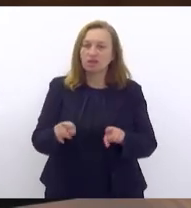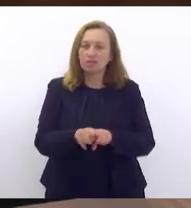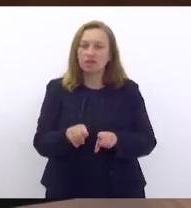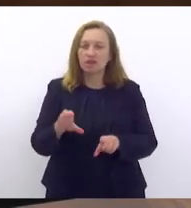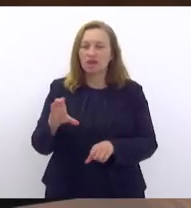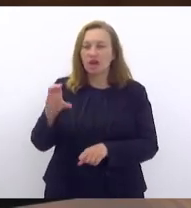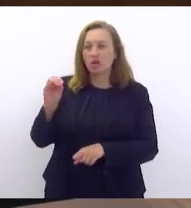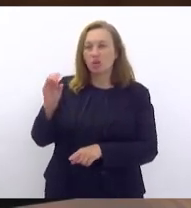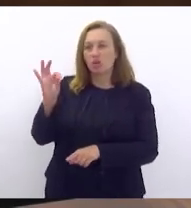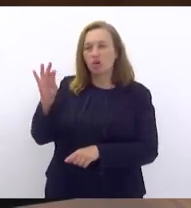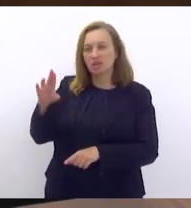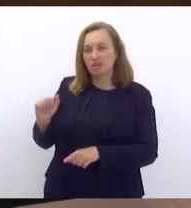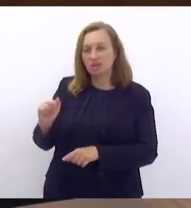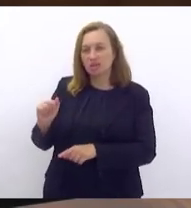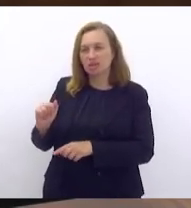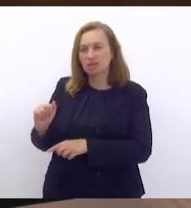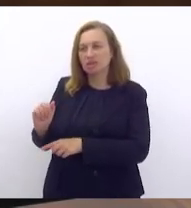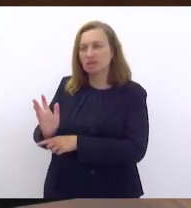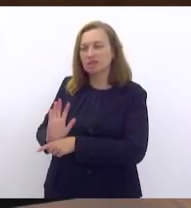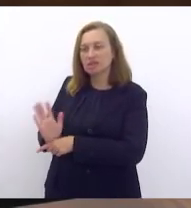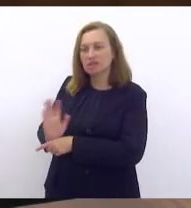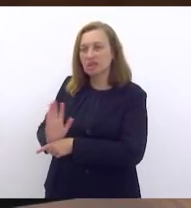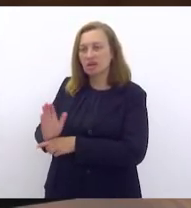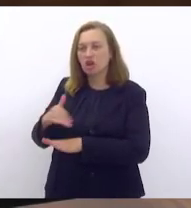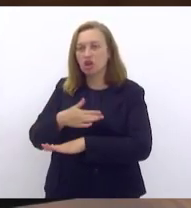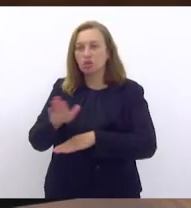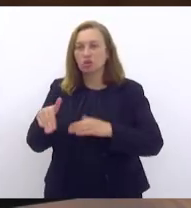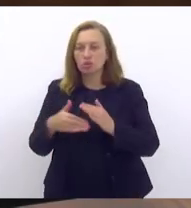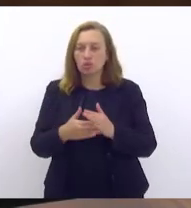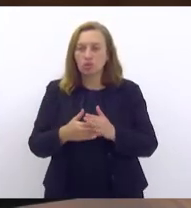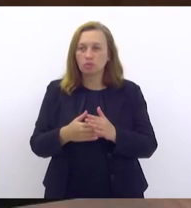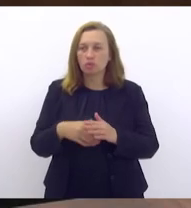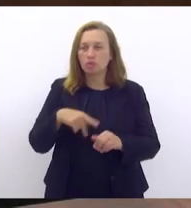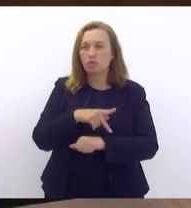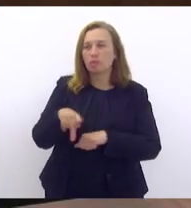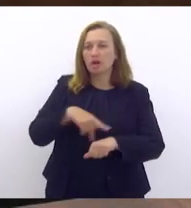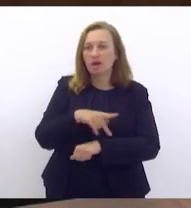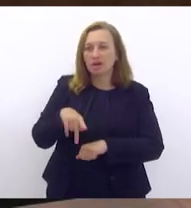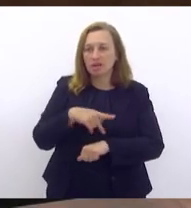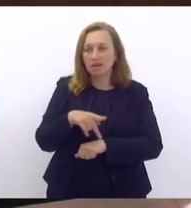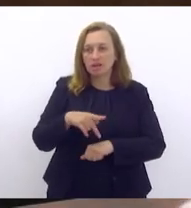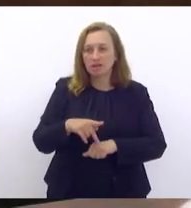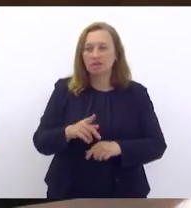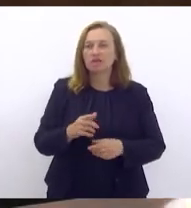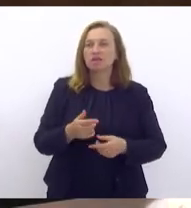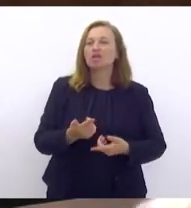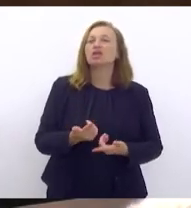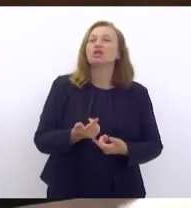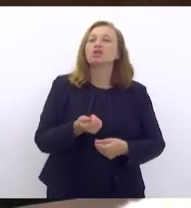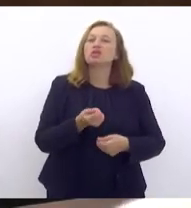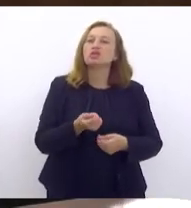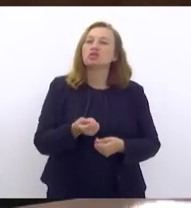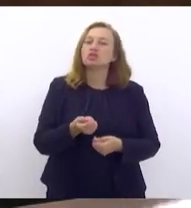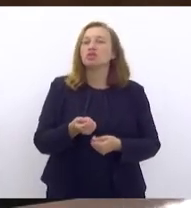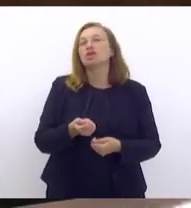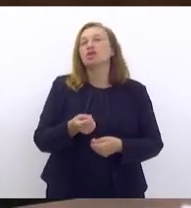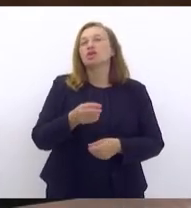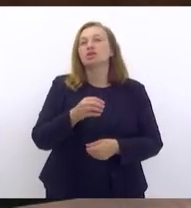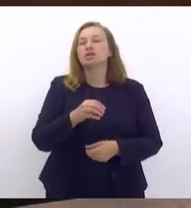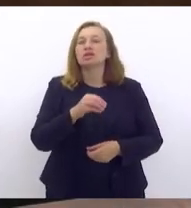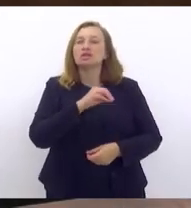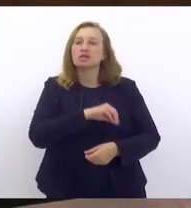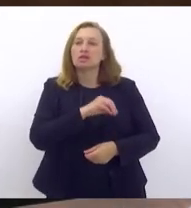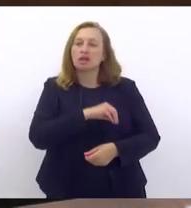seja implementada em todo o país. O projeto funciona a geração de renda, de emprego, de